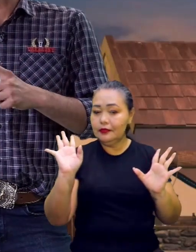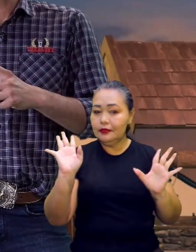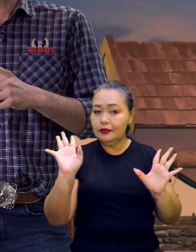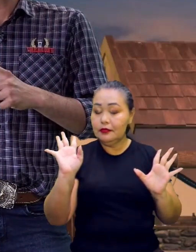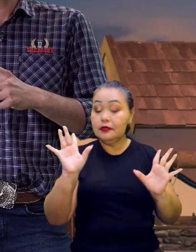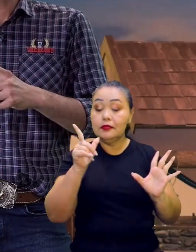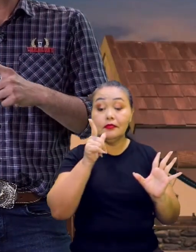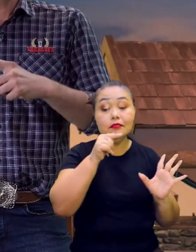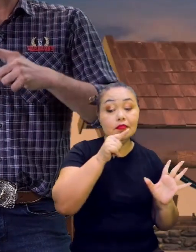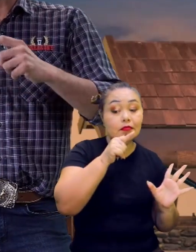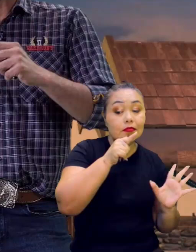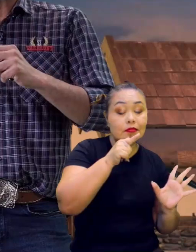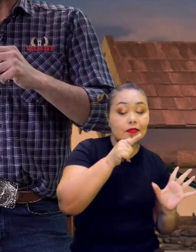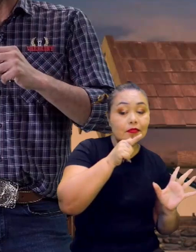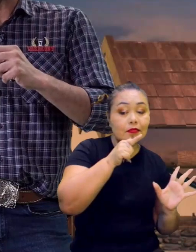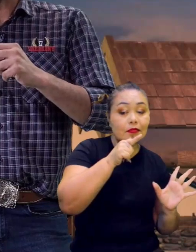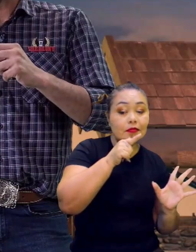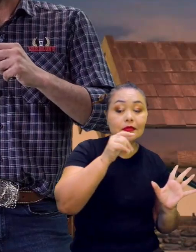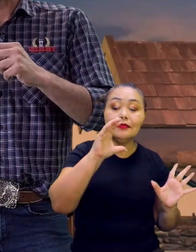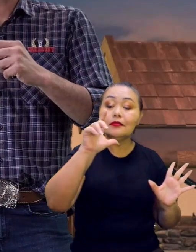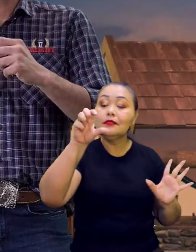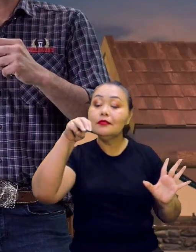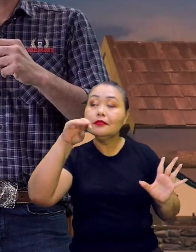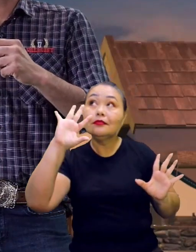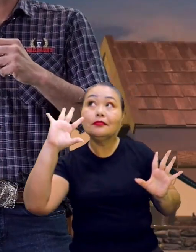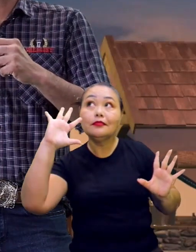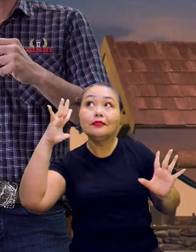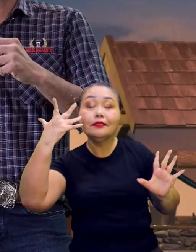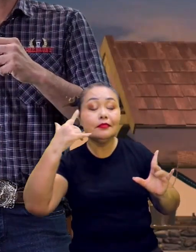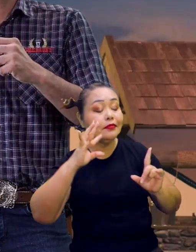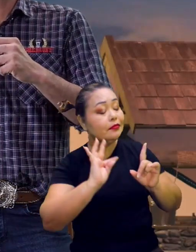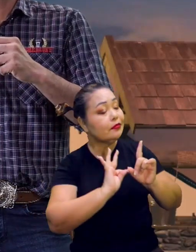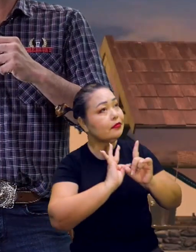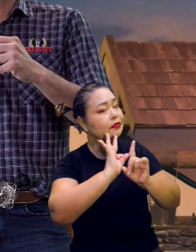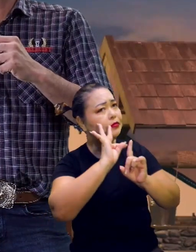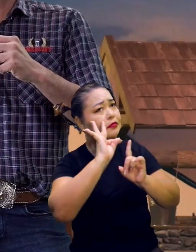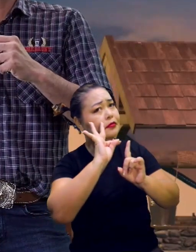Água, o clima e a temperatura.